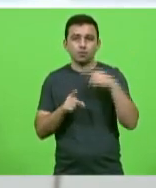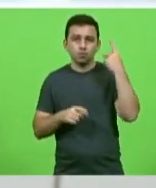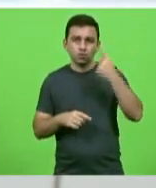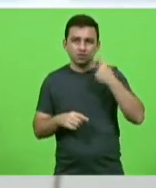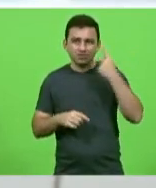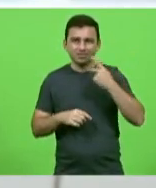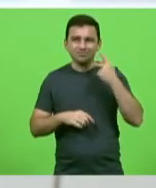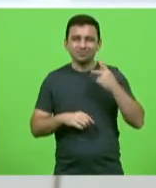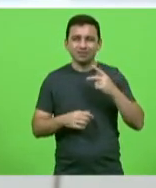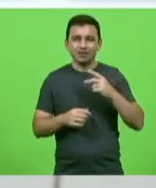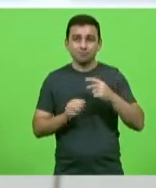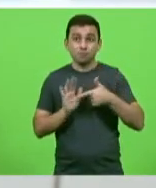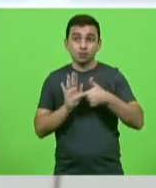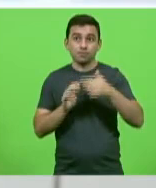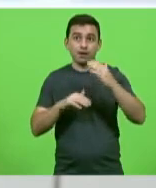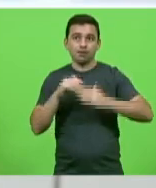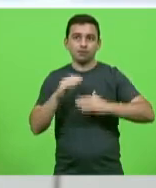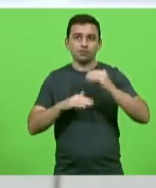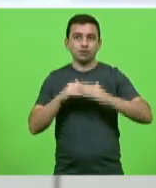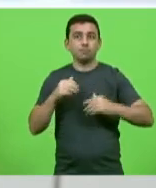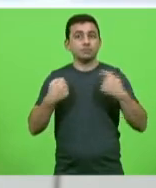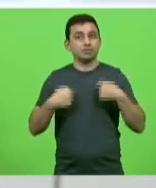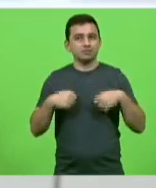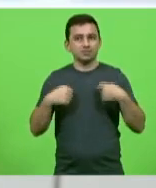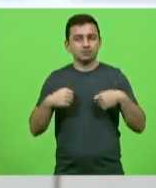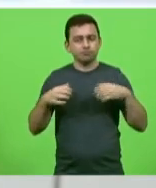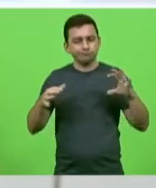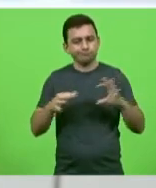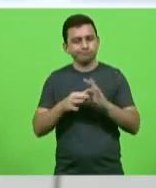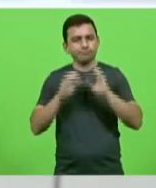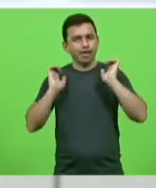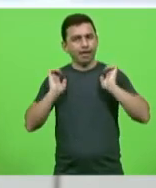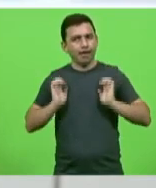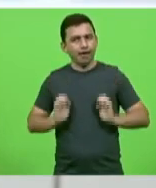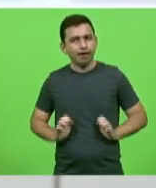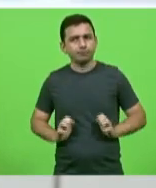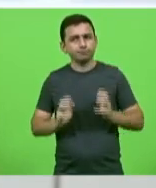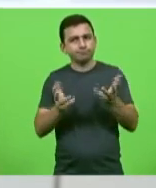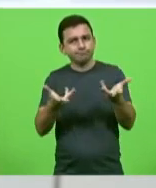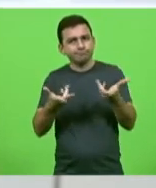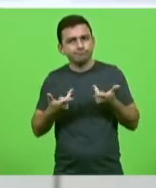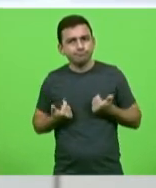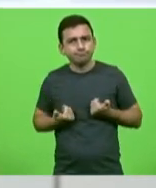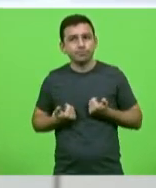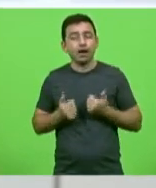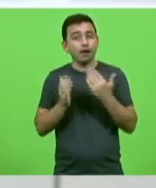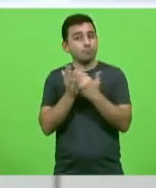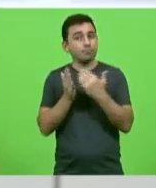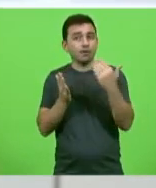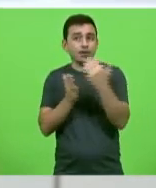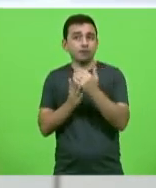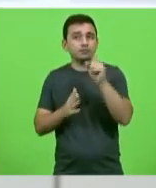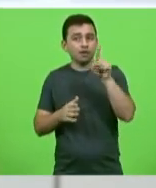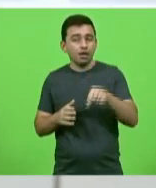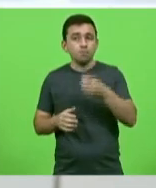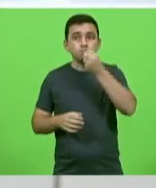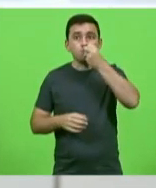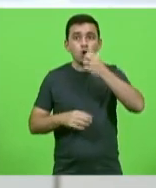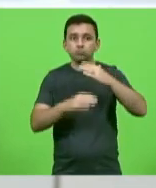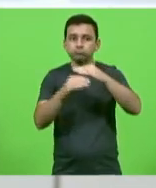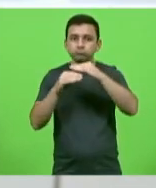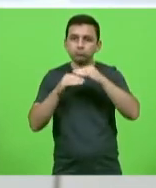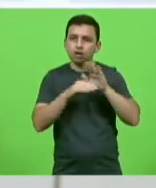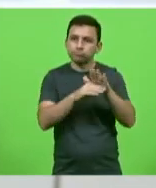sentido prático sempre devem convergir para AT a eficiência e acima de tudo para busca do bem comum